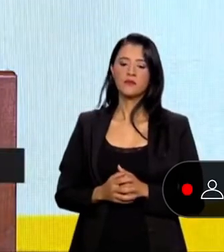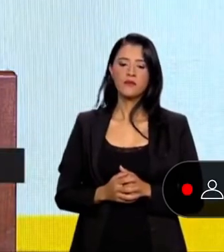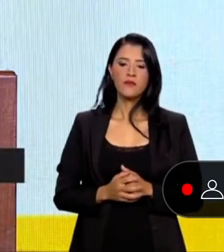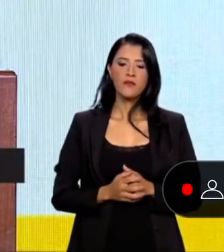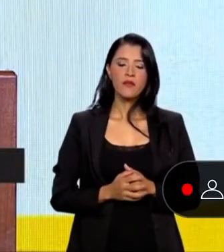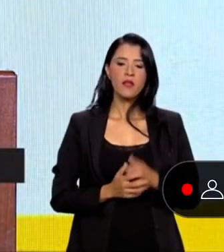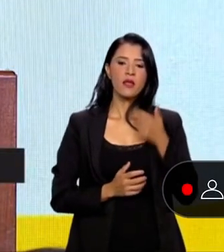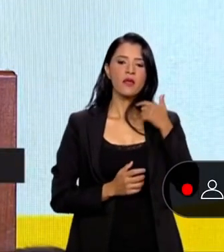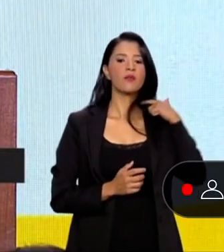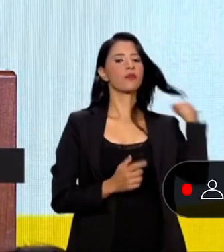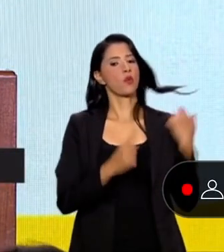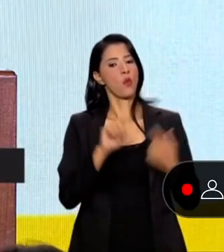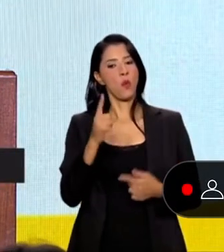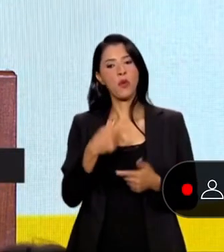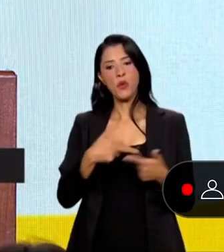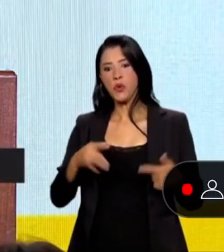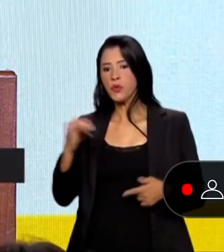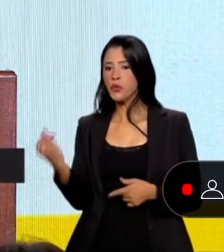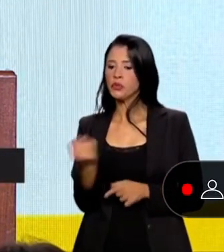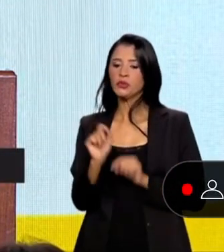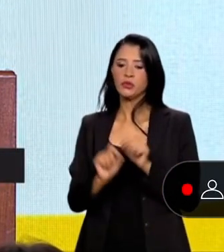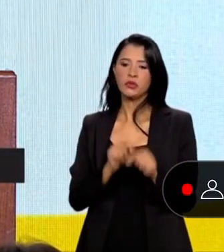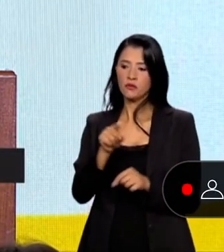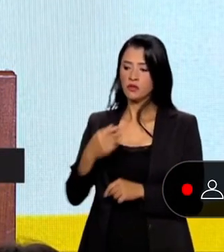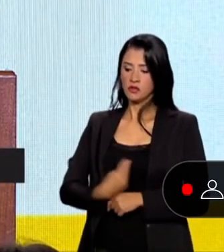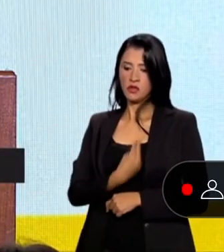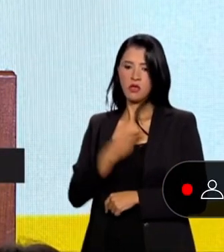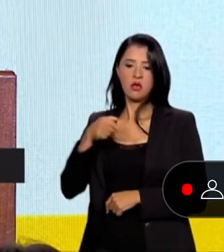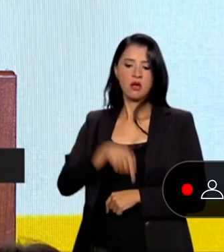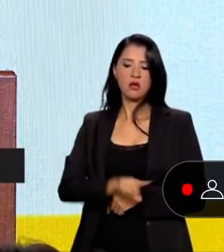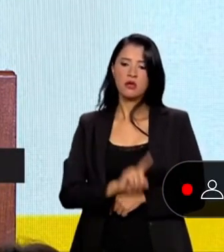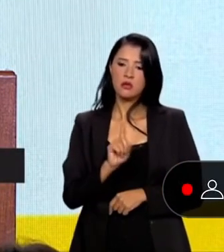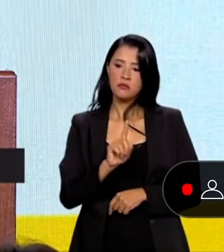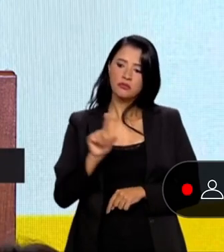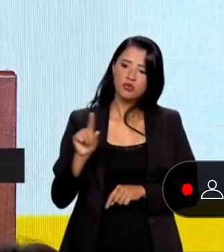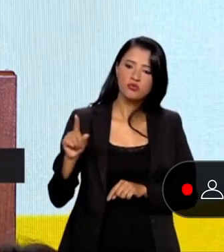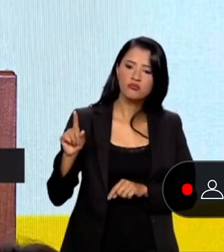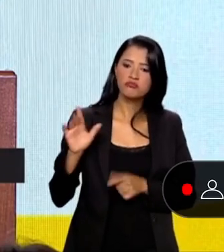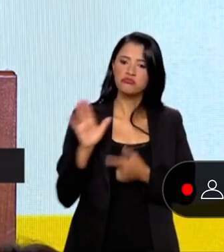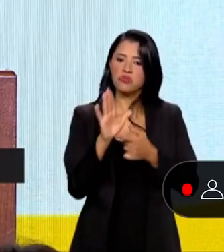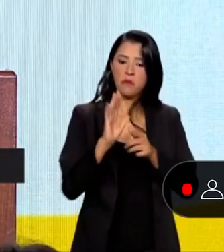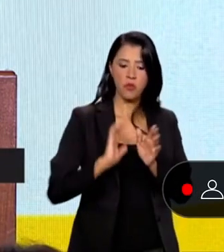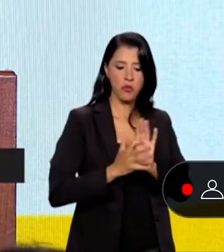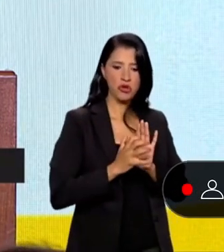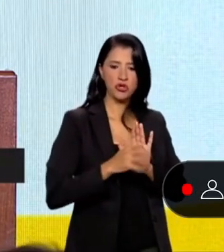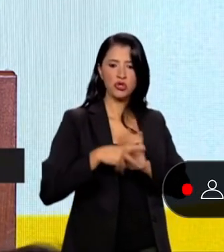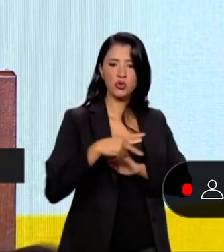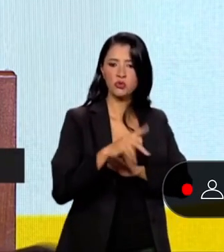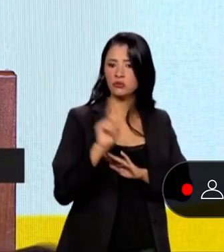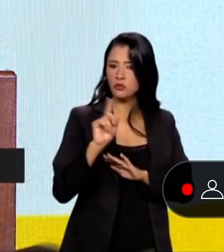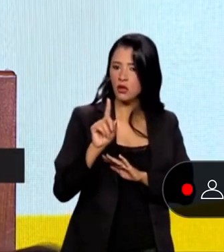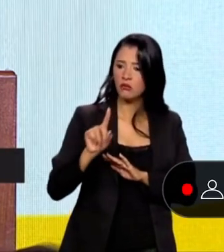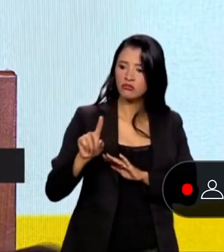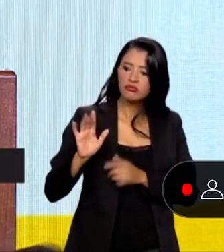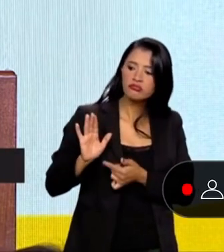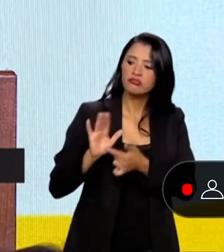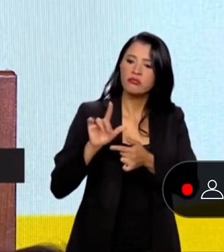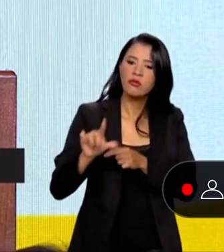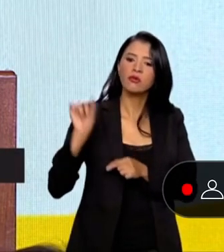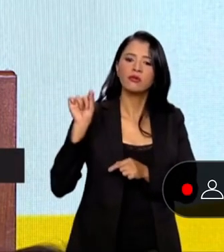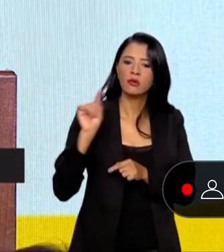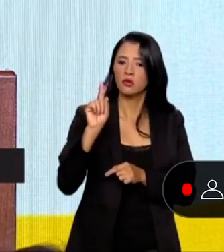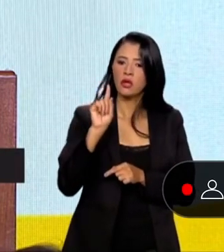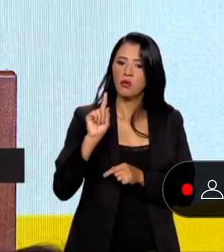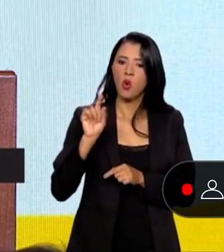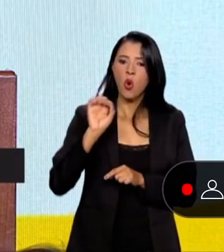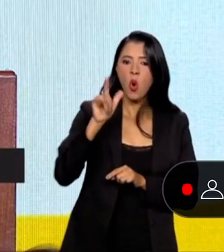E uma coisa importante é que você não está aqui por indicação de partido político, você não está aqui por